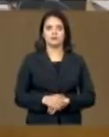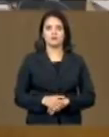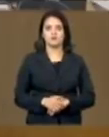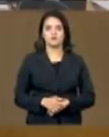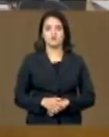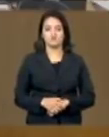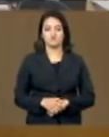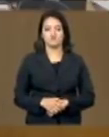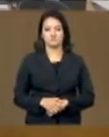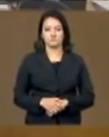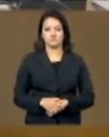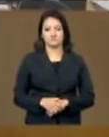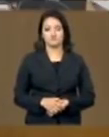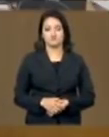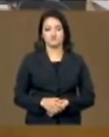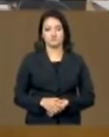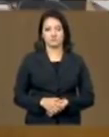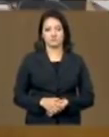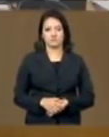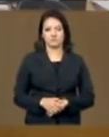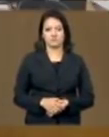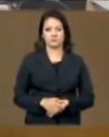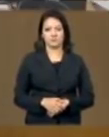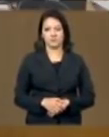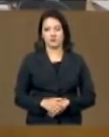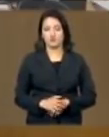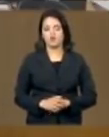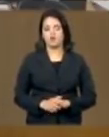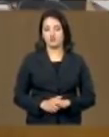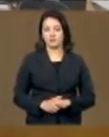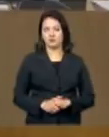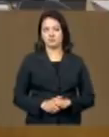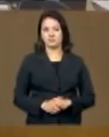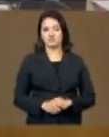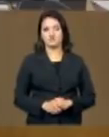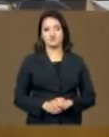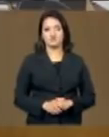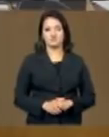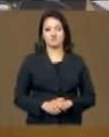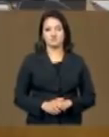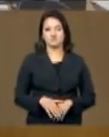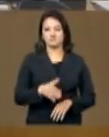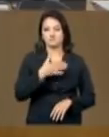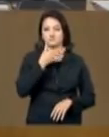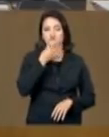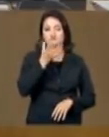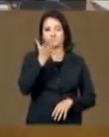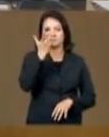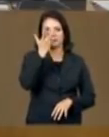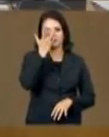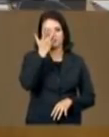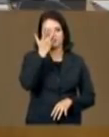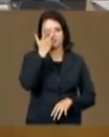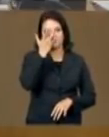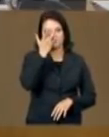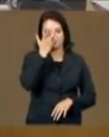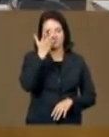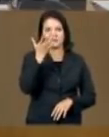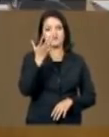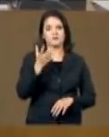santíssimo senhor ministro presidente já sofre ministra rosa vb sentindo seus ministros sentido